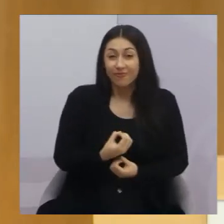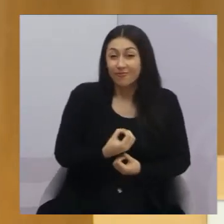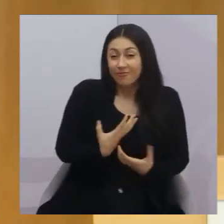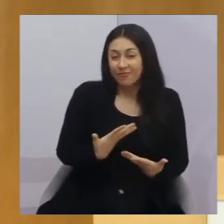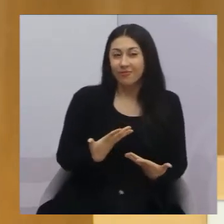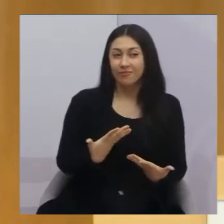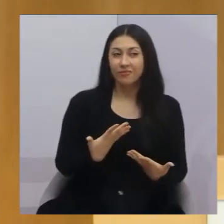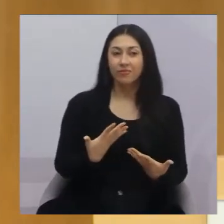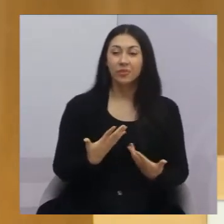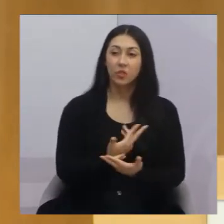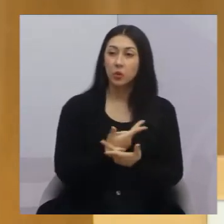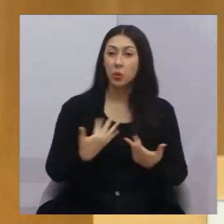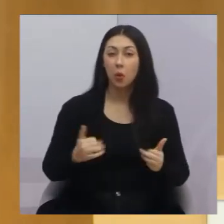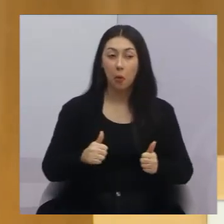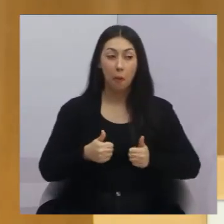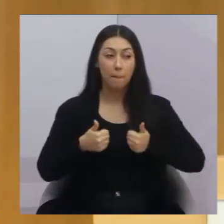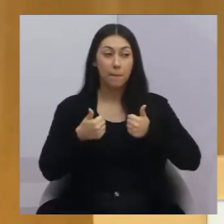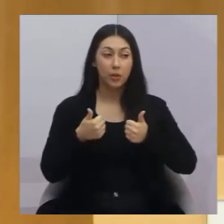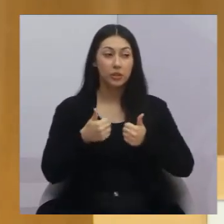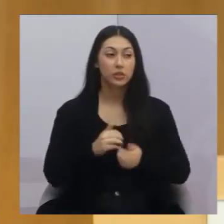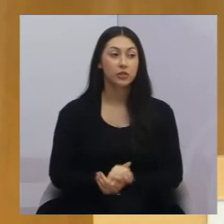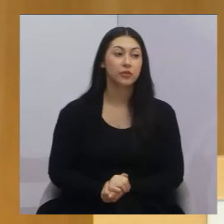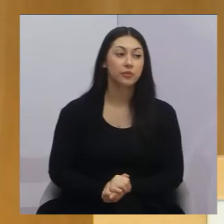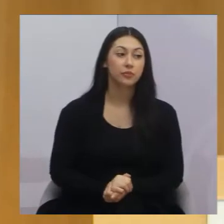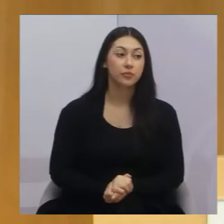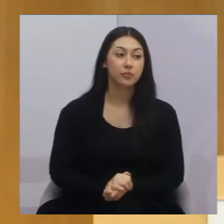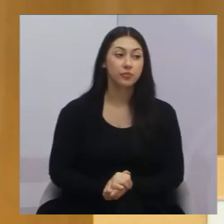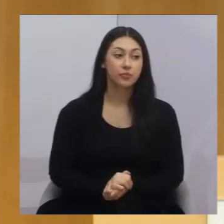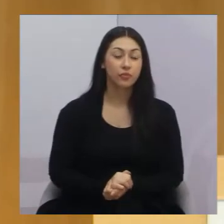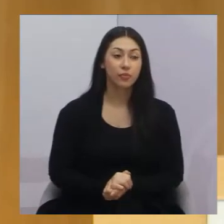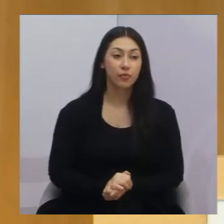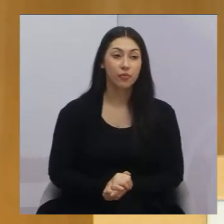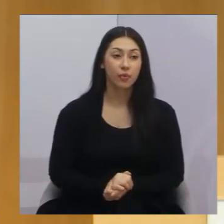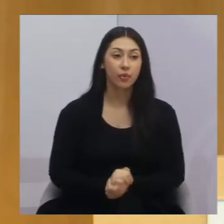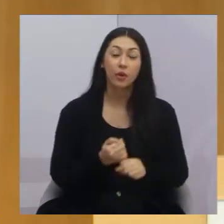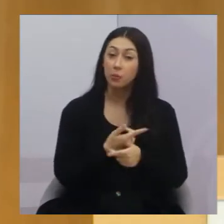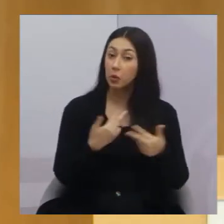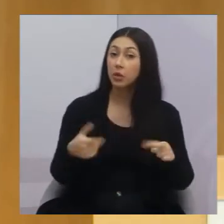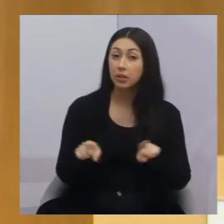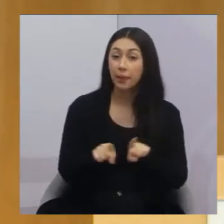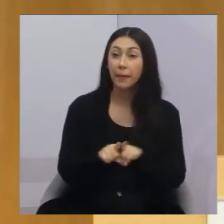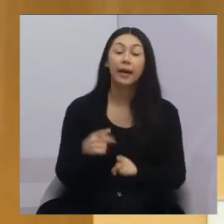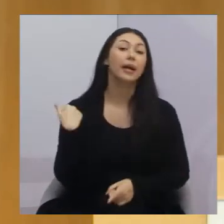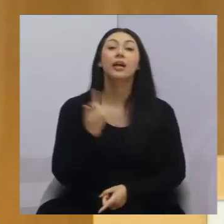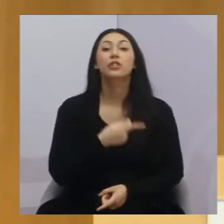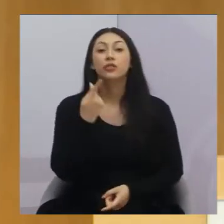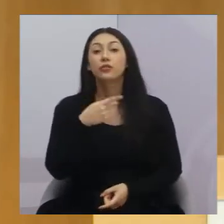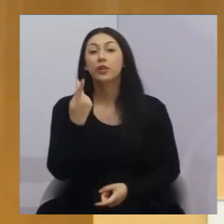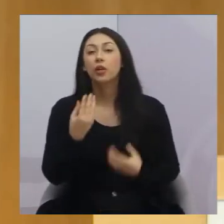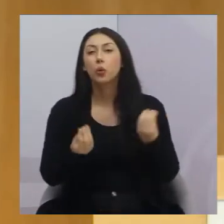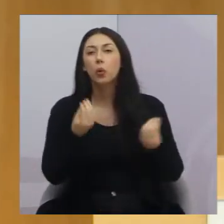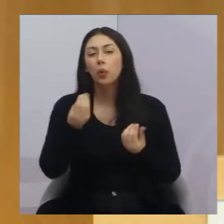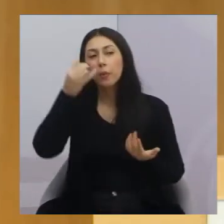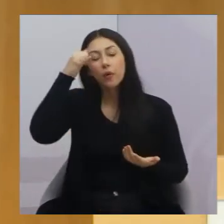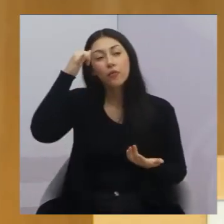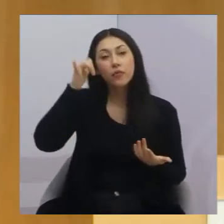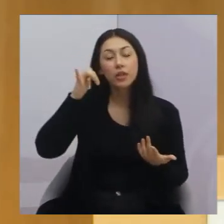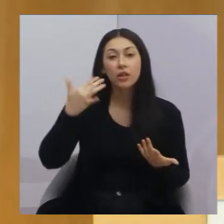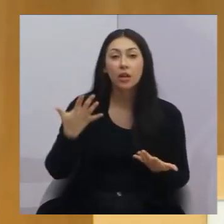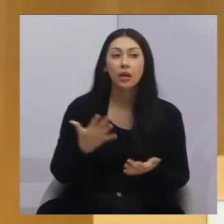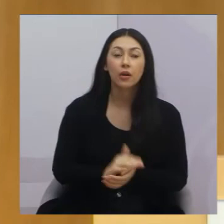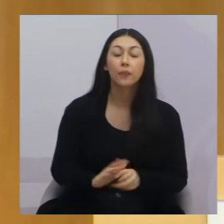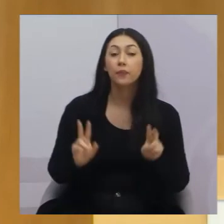mais coisas positivas, né? E uma das coisas também que a gente fala muito de prevenção e de tratamento